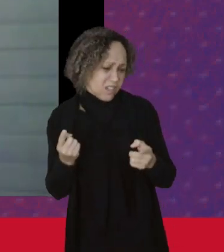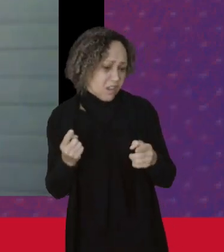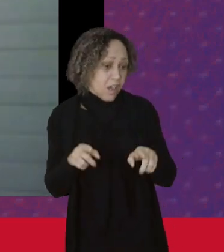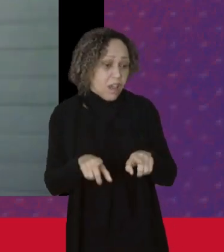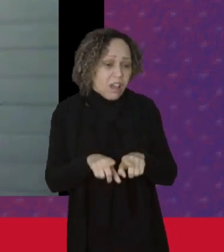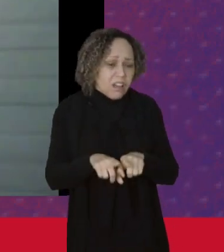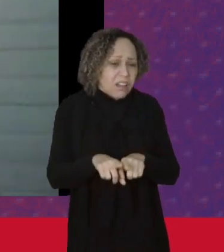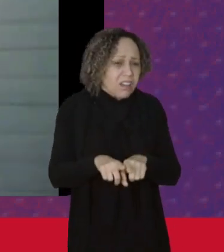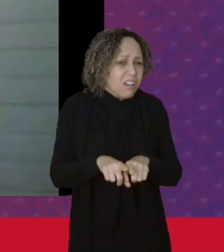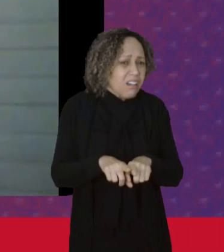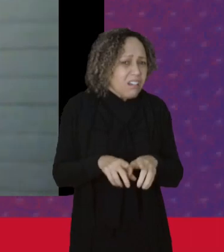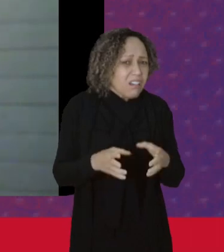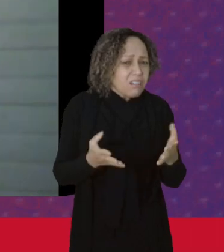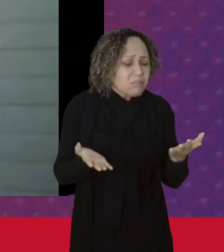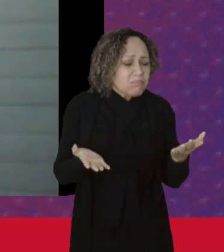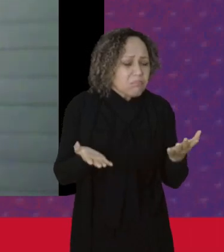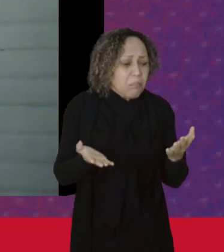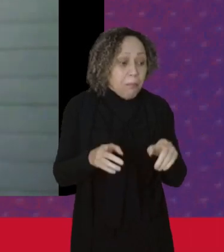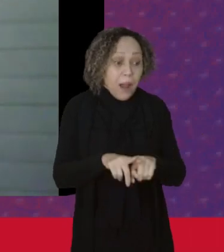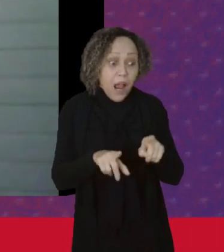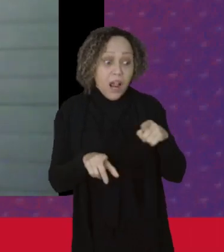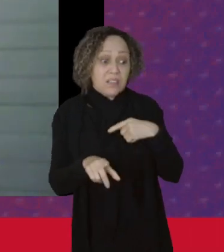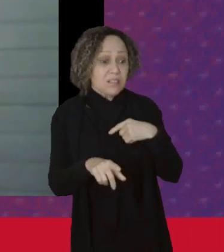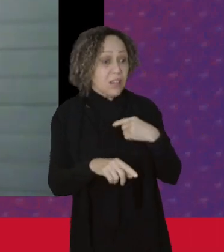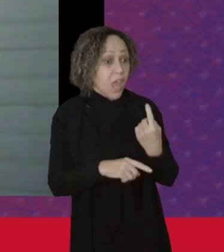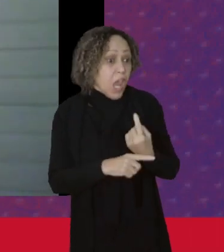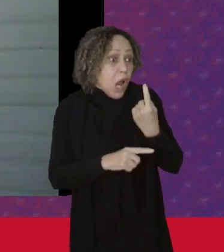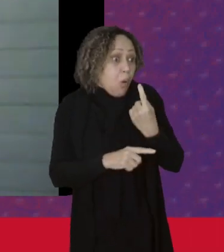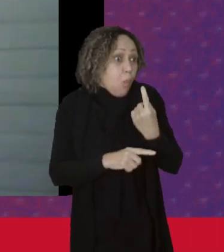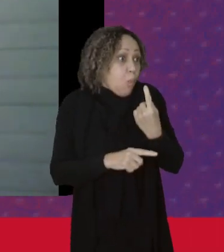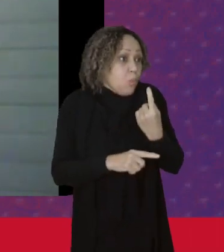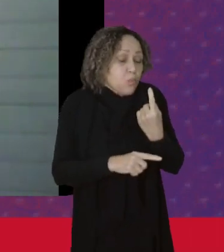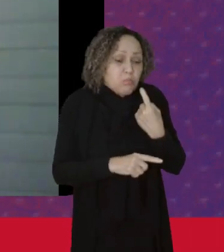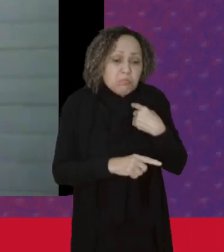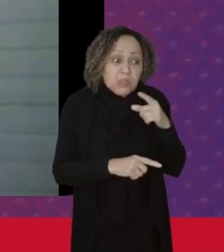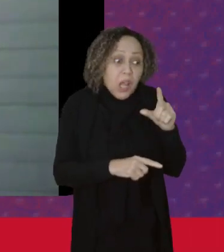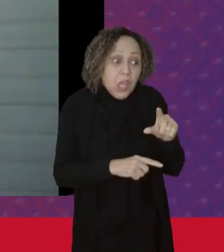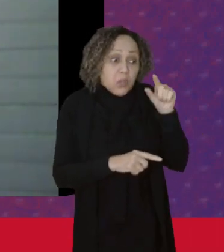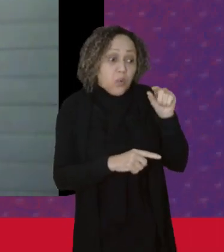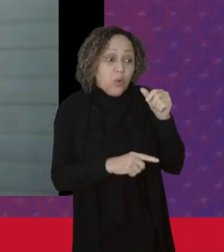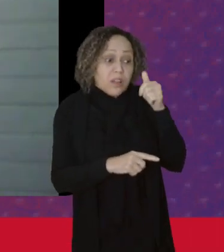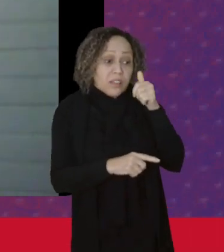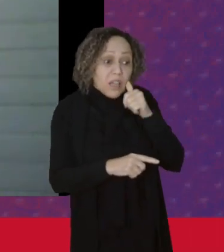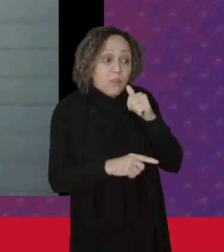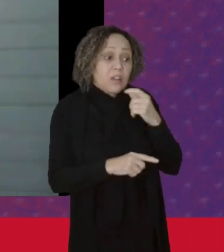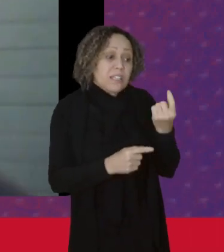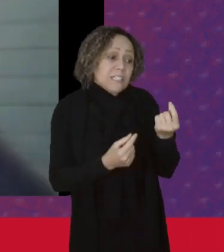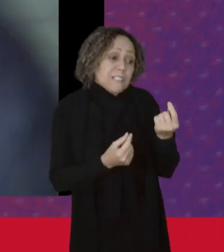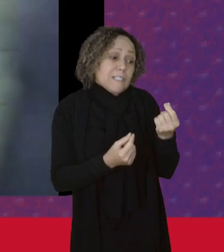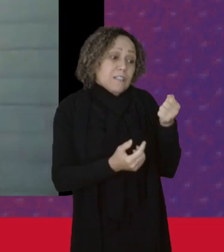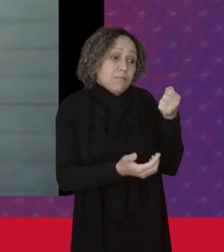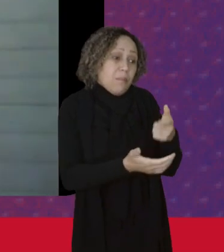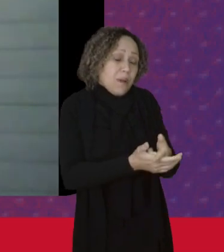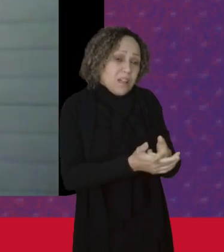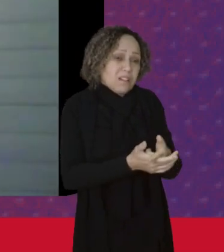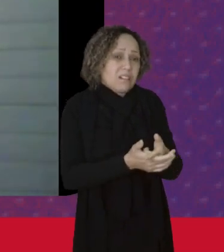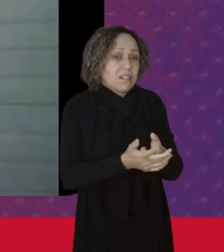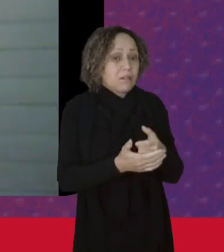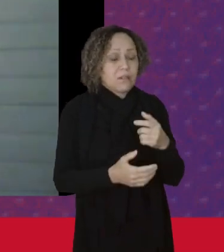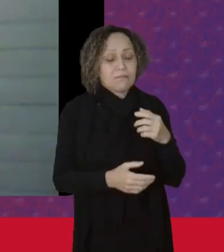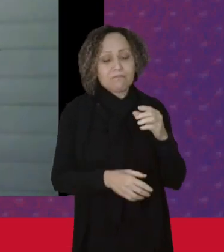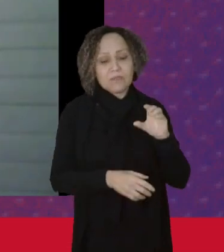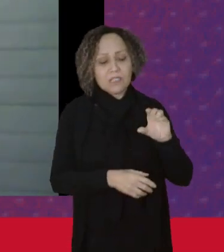para ter o corpo com o qual ela se identifica, que é importante para si, pois não tem